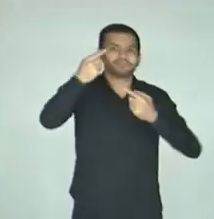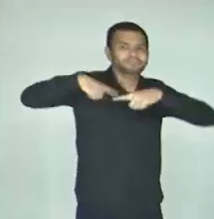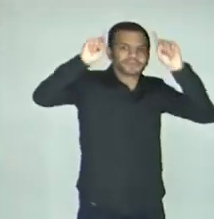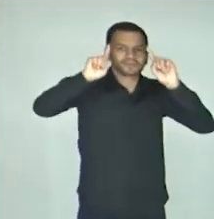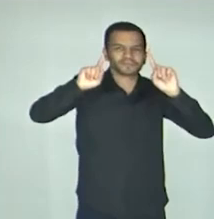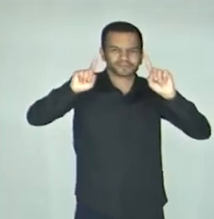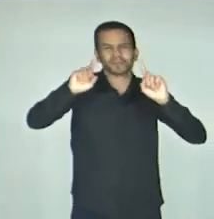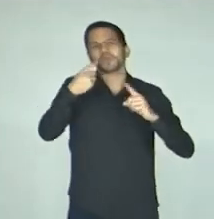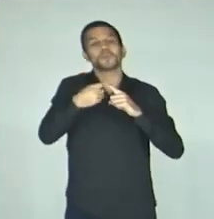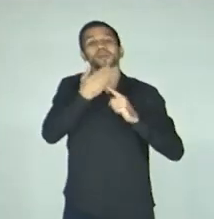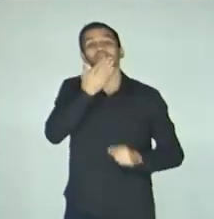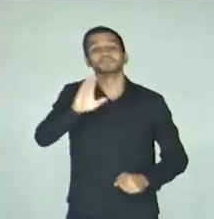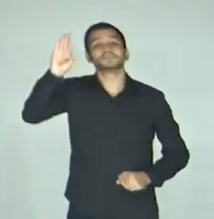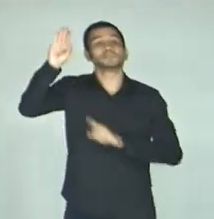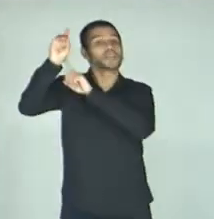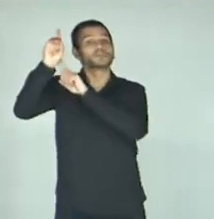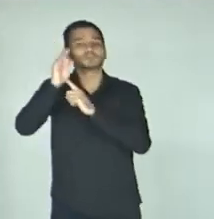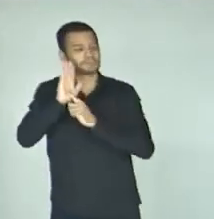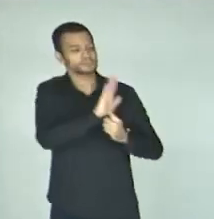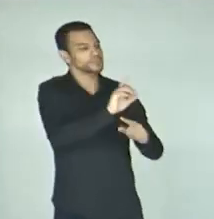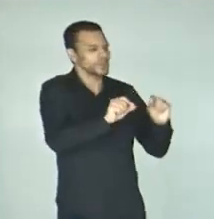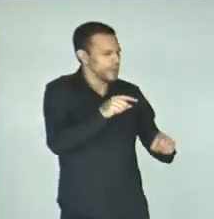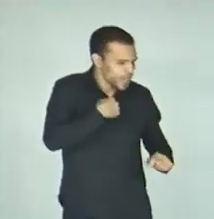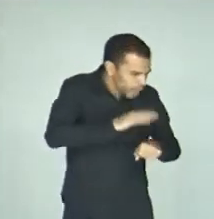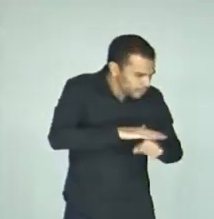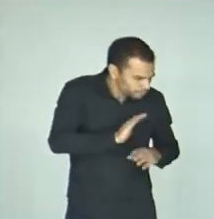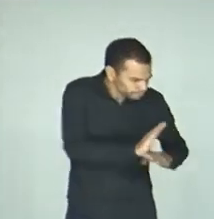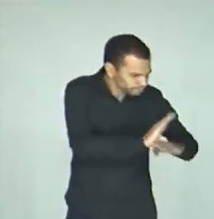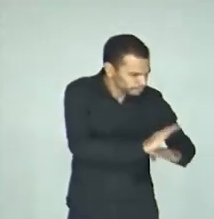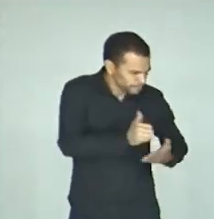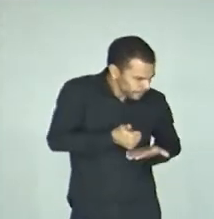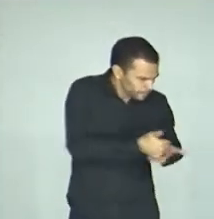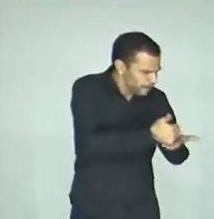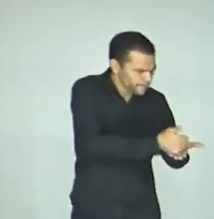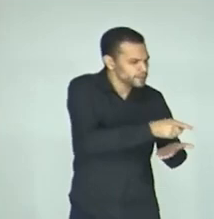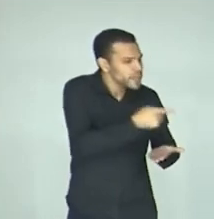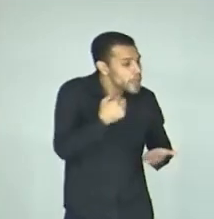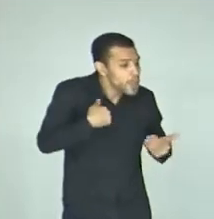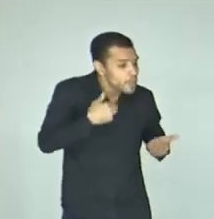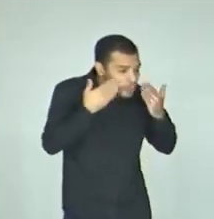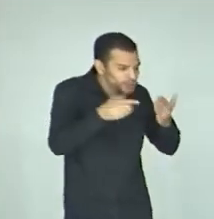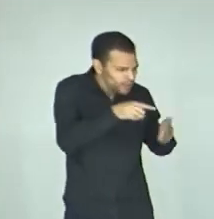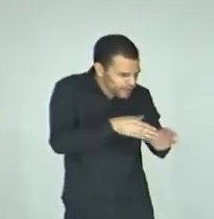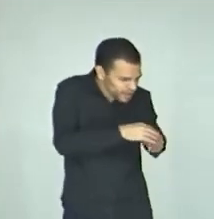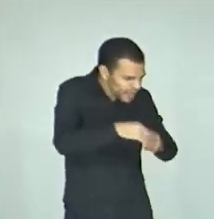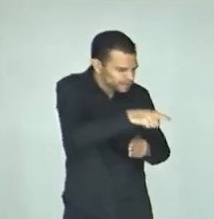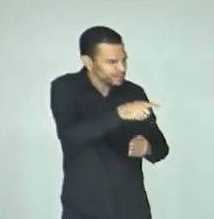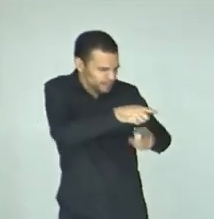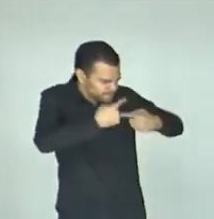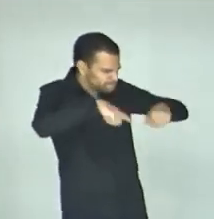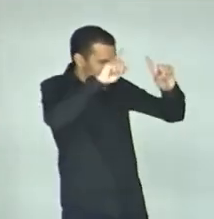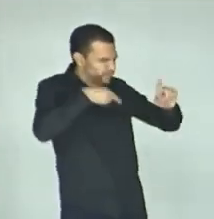eu vou tirar você desse lugar que você tá entre os caldeus eu vou levar para uma terra que eu vou te mostrar E lá eu vou te abençoar e você vai